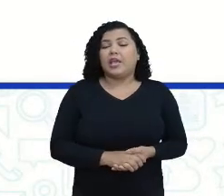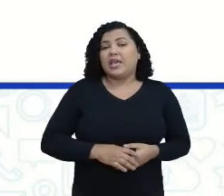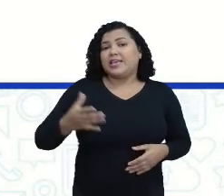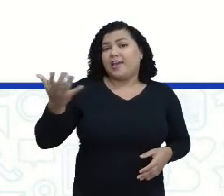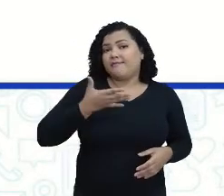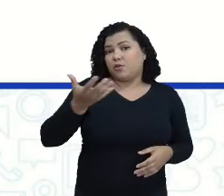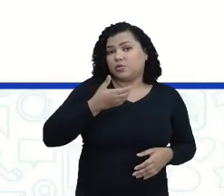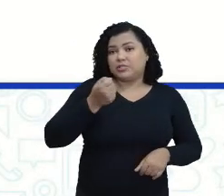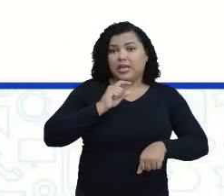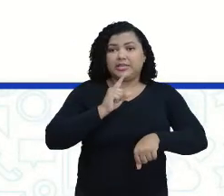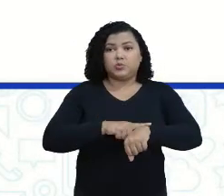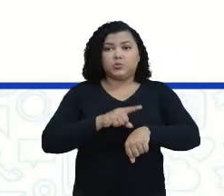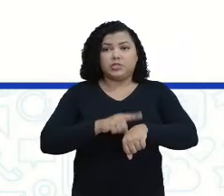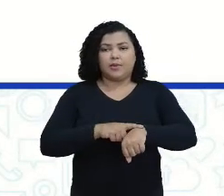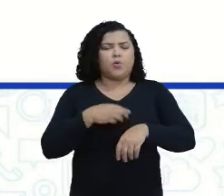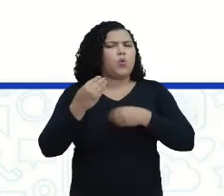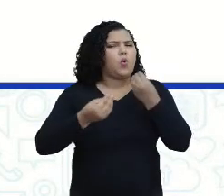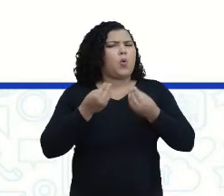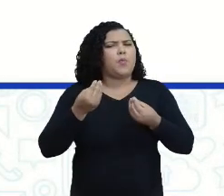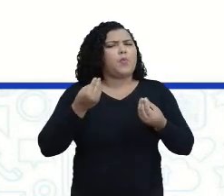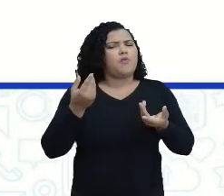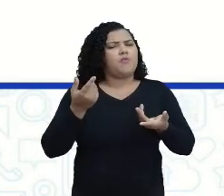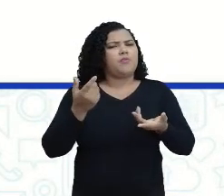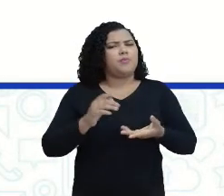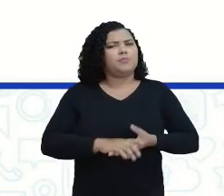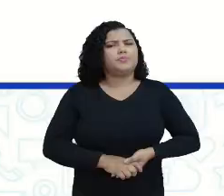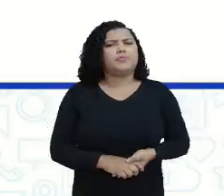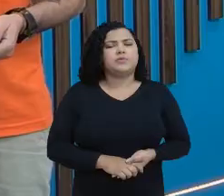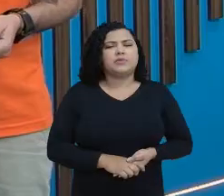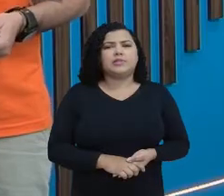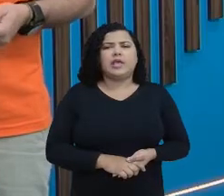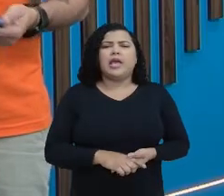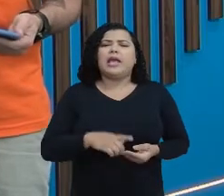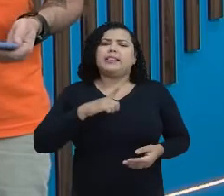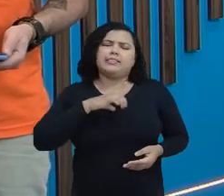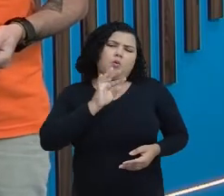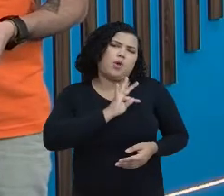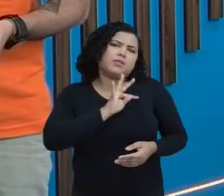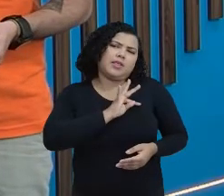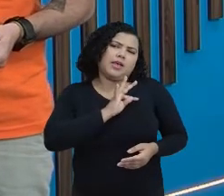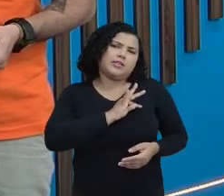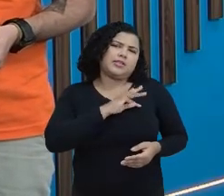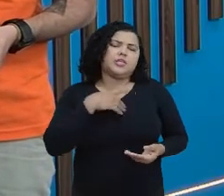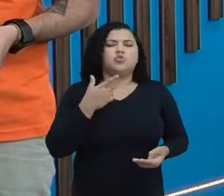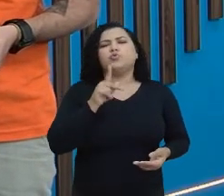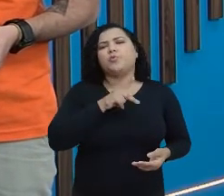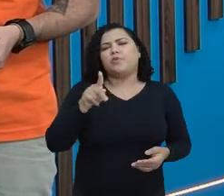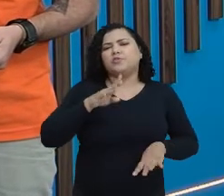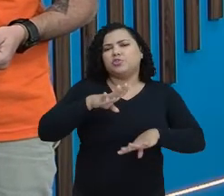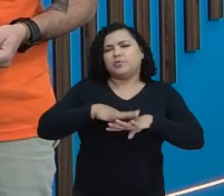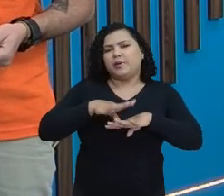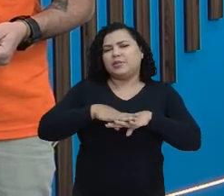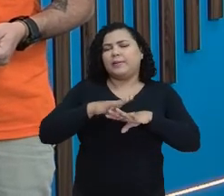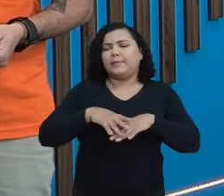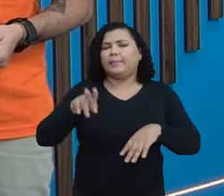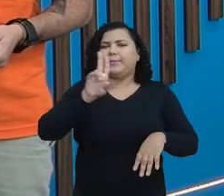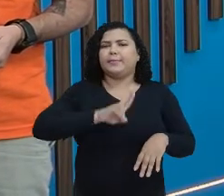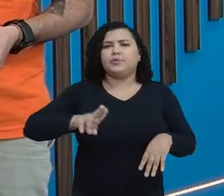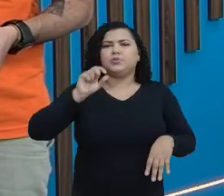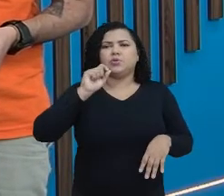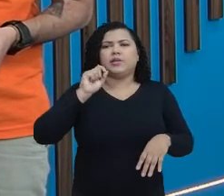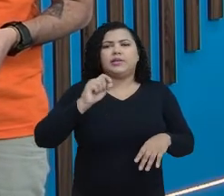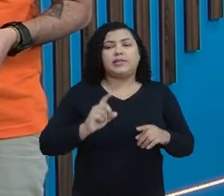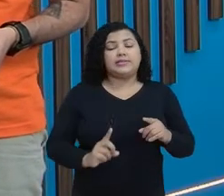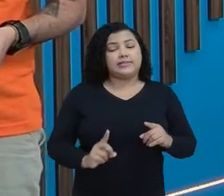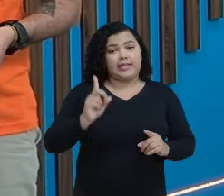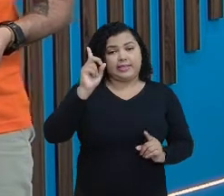e o tempo, como é que eu faço isso? Você vai observar que existe uma técnica que geralmente os professores de matemática utilizam, que é a da setinha,